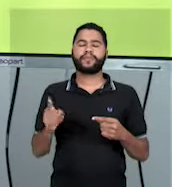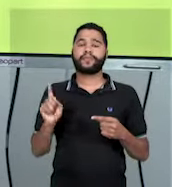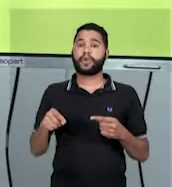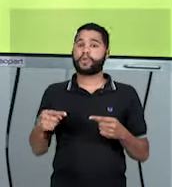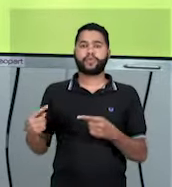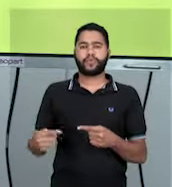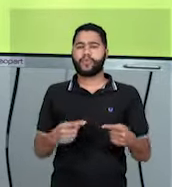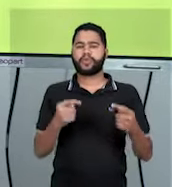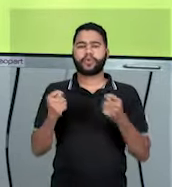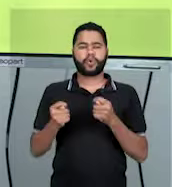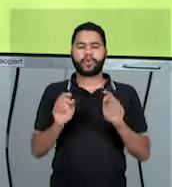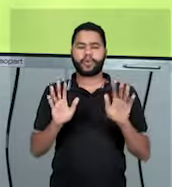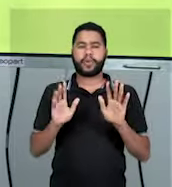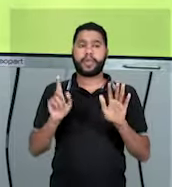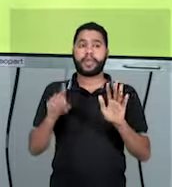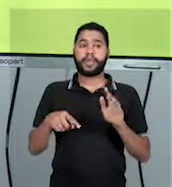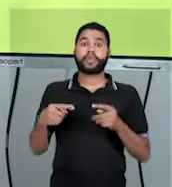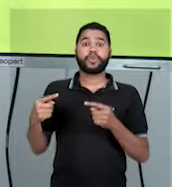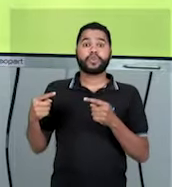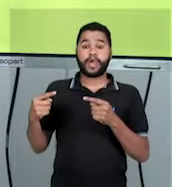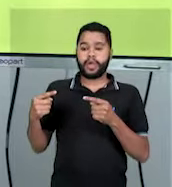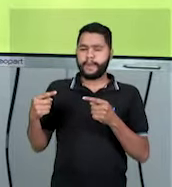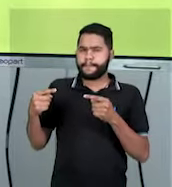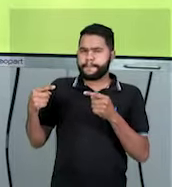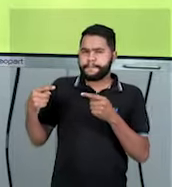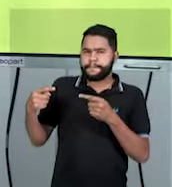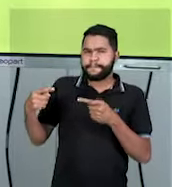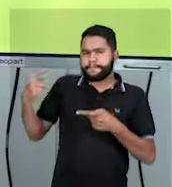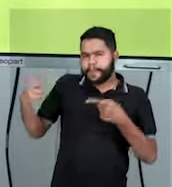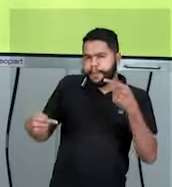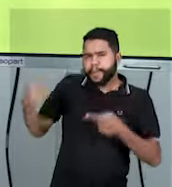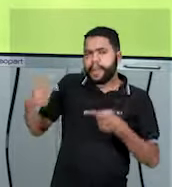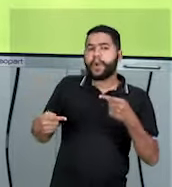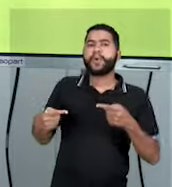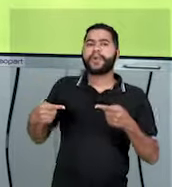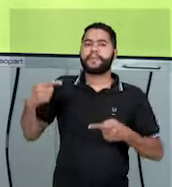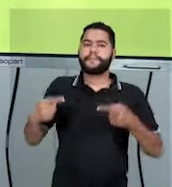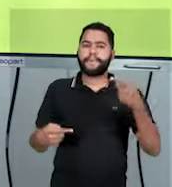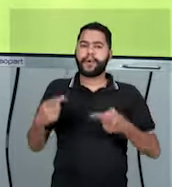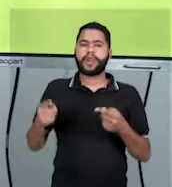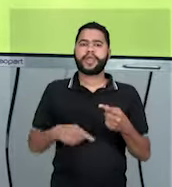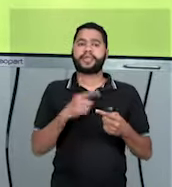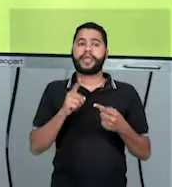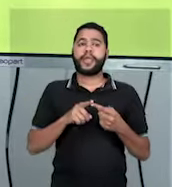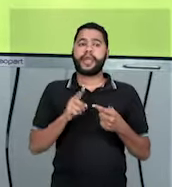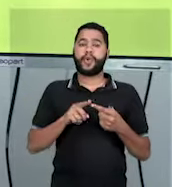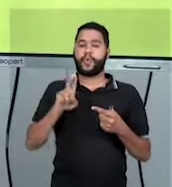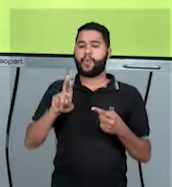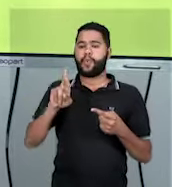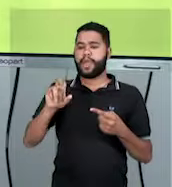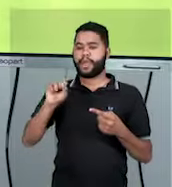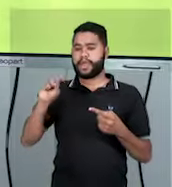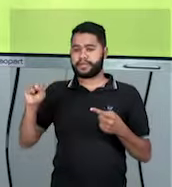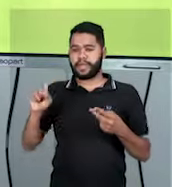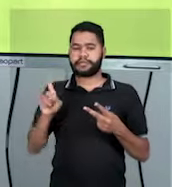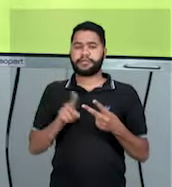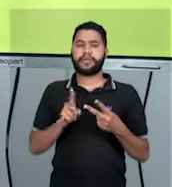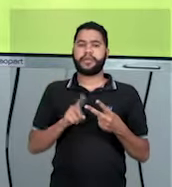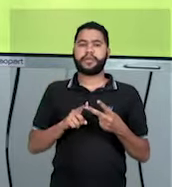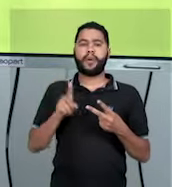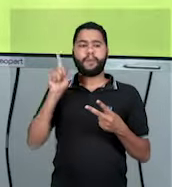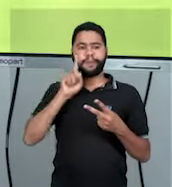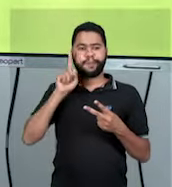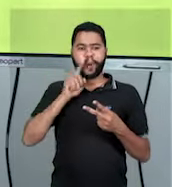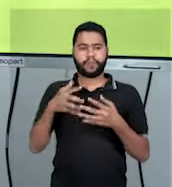disputas econômicas, disputas políticas entre Estados Unidos e União Soviética, o que ia também para o campo